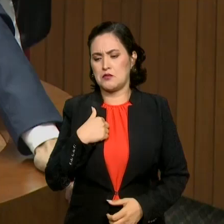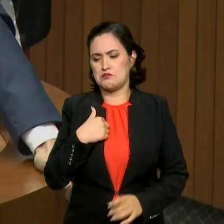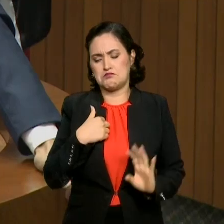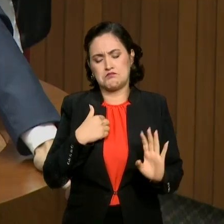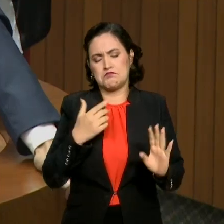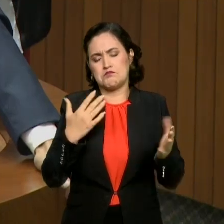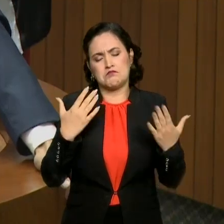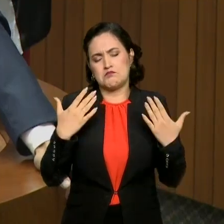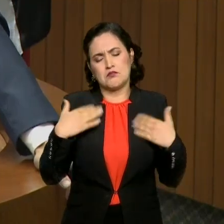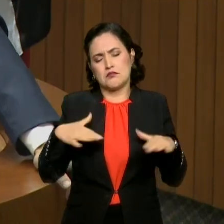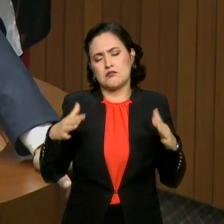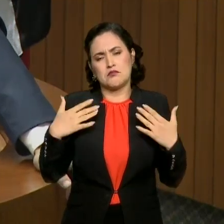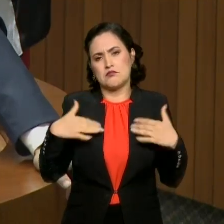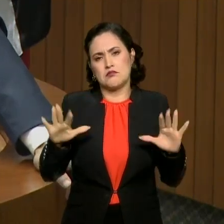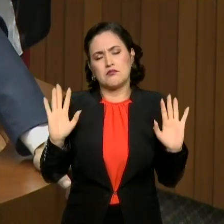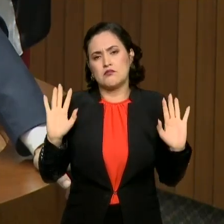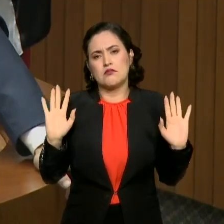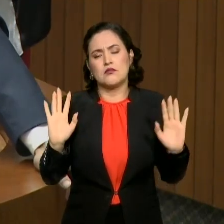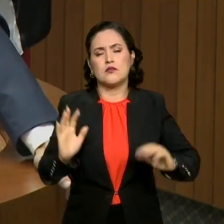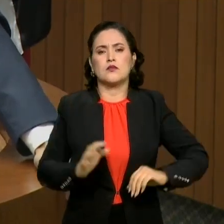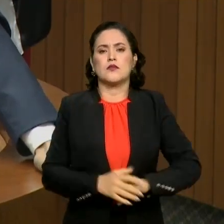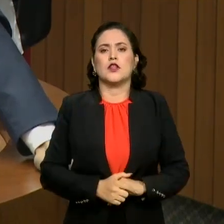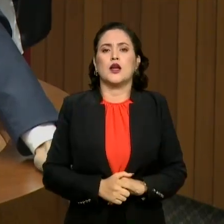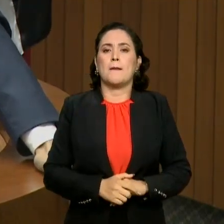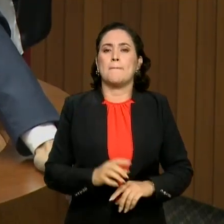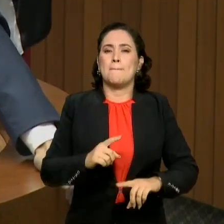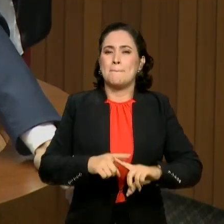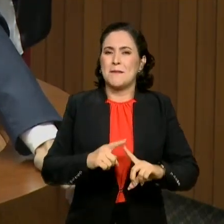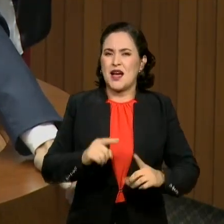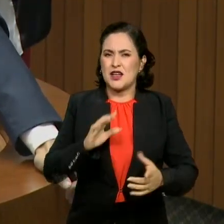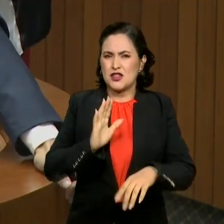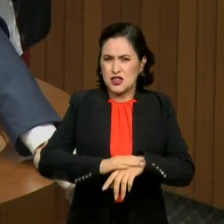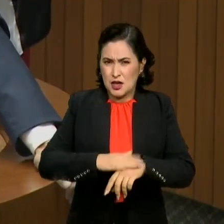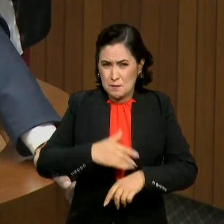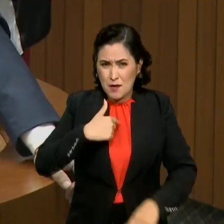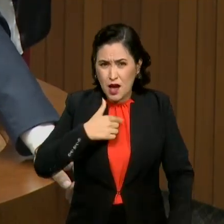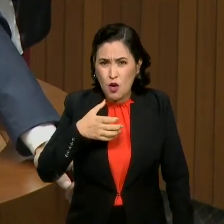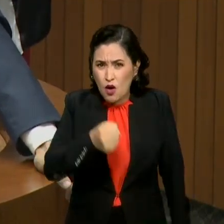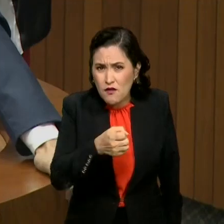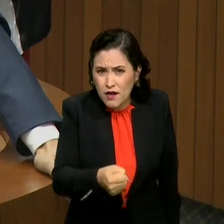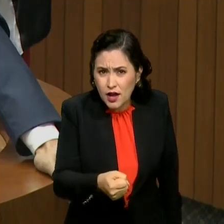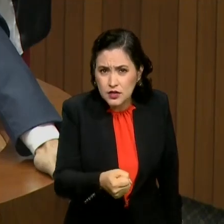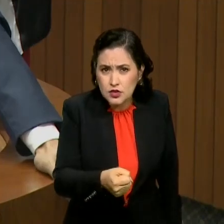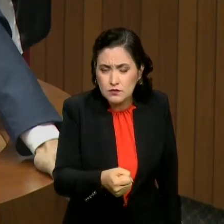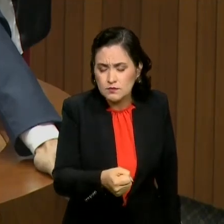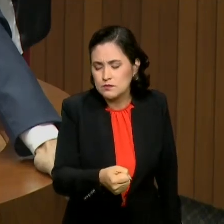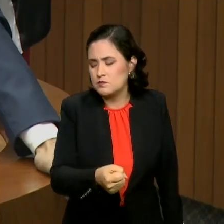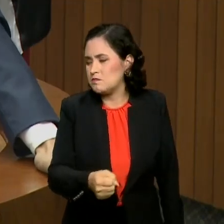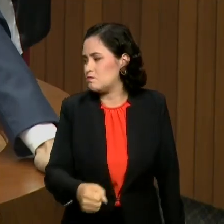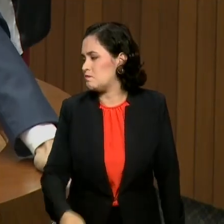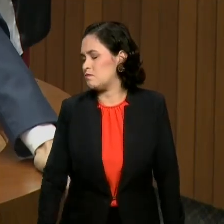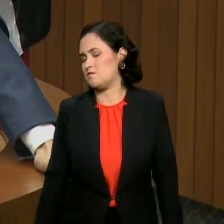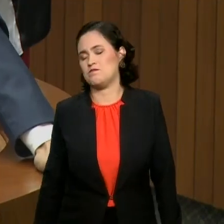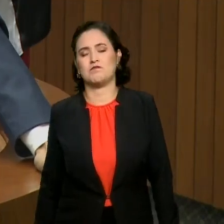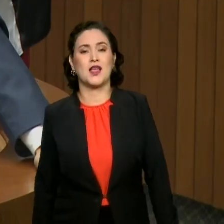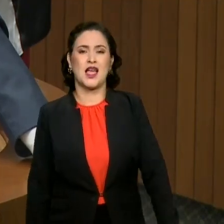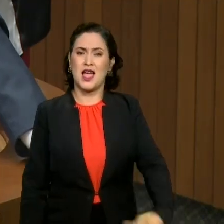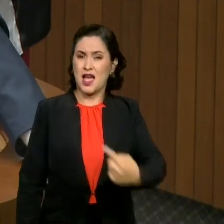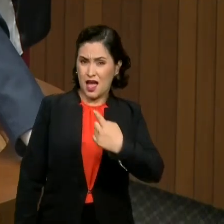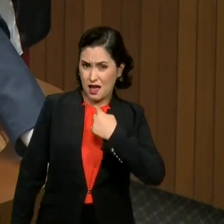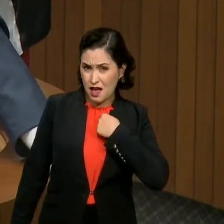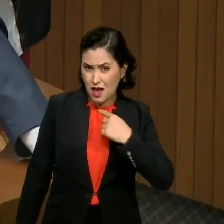tranquilo. Eu fico triste de chamar de covarde, porque uma pessoa como eu, deputado Rodrigo, tem coragem que o senhor nunca vai